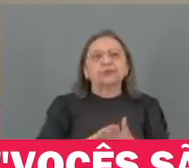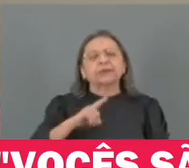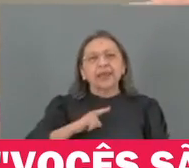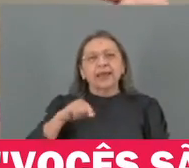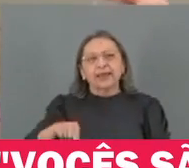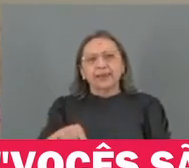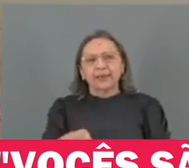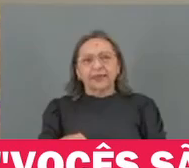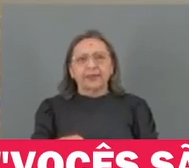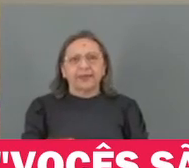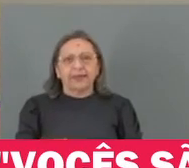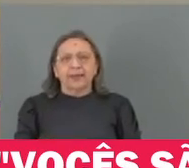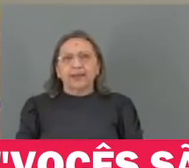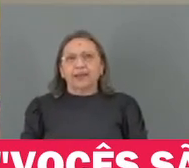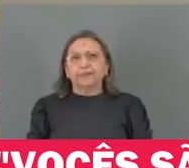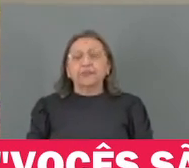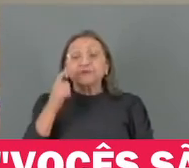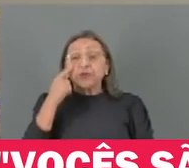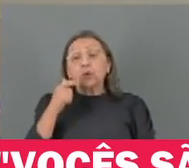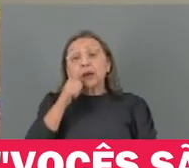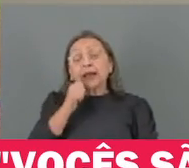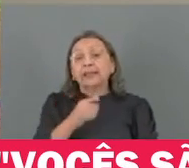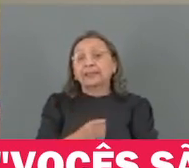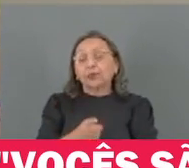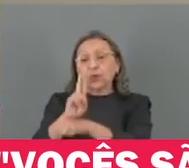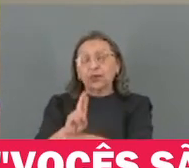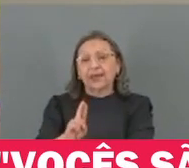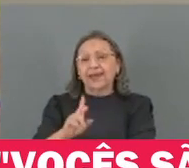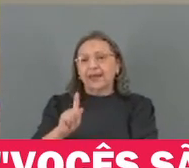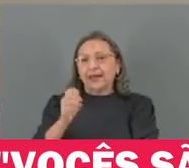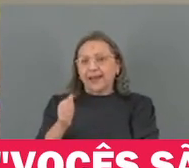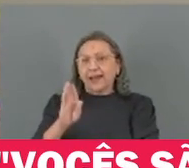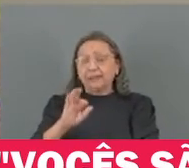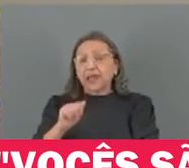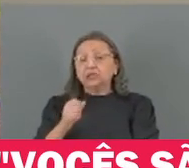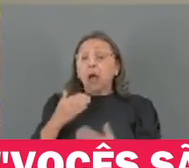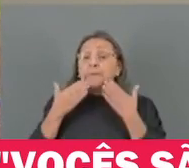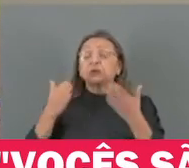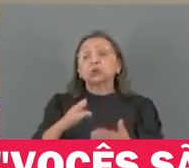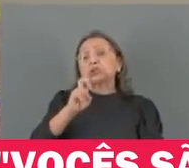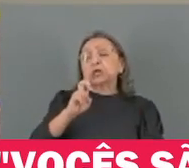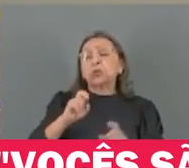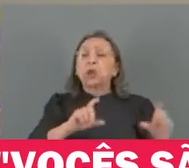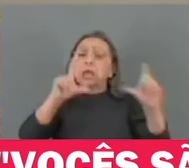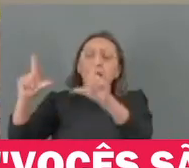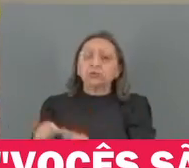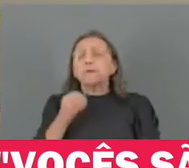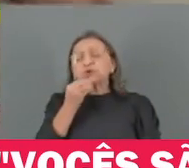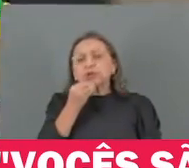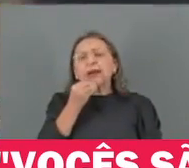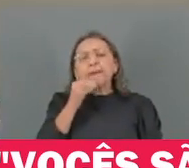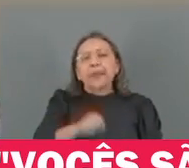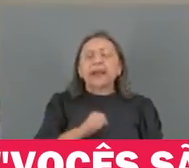aqui, a senhora Gabriela, apresentou 5 ou 6 imagens. Eu poderia apresentar 1000 imagens que estão na rede